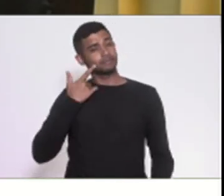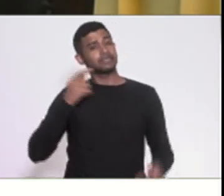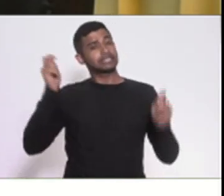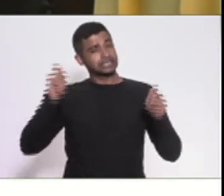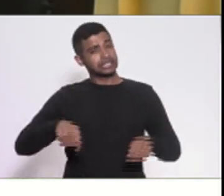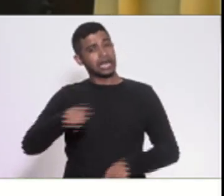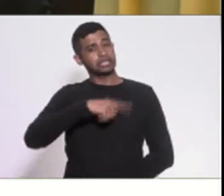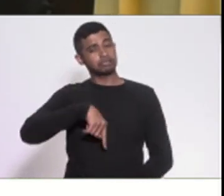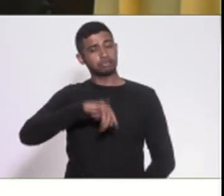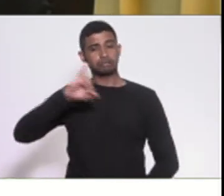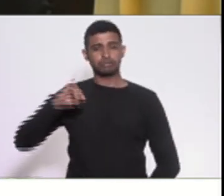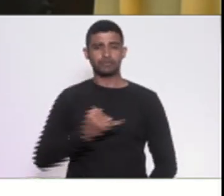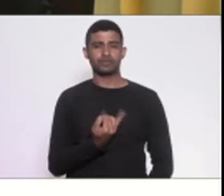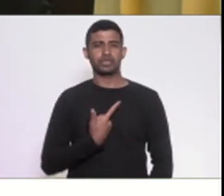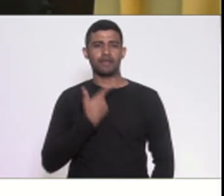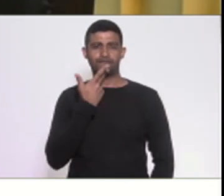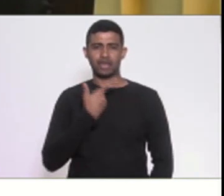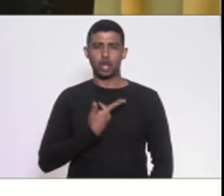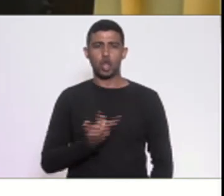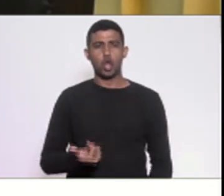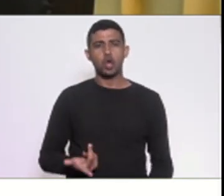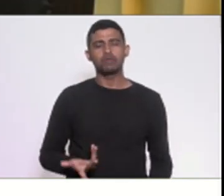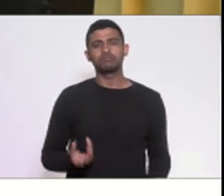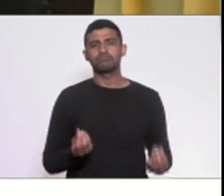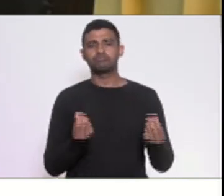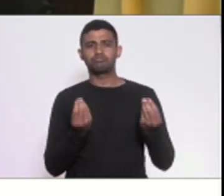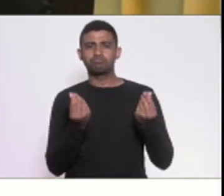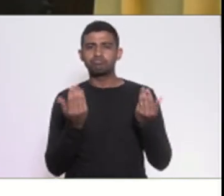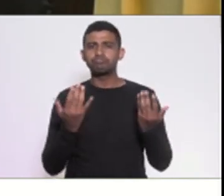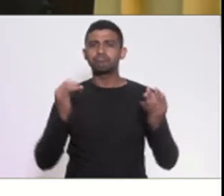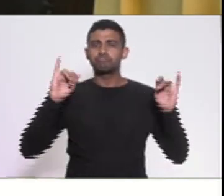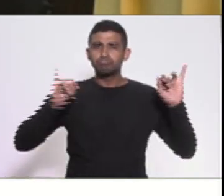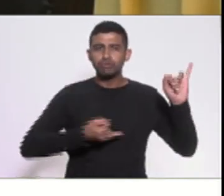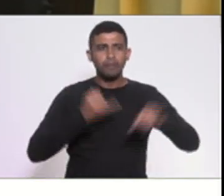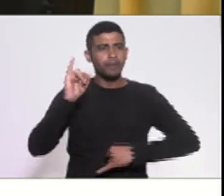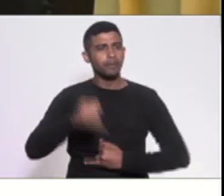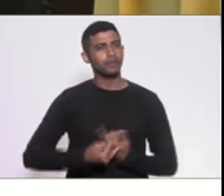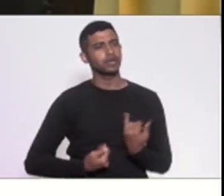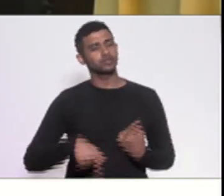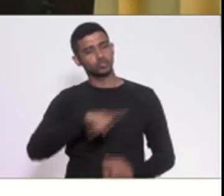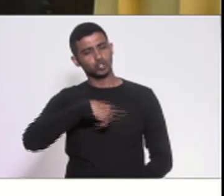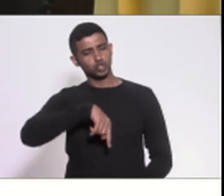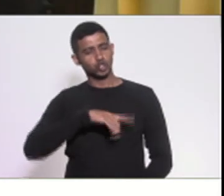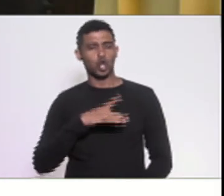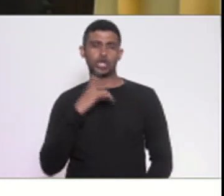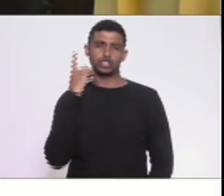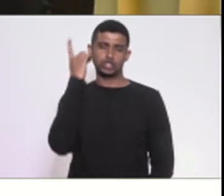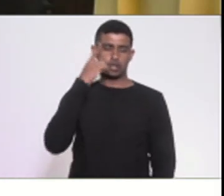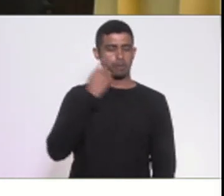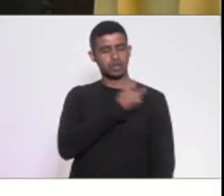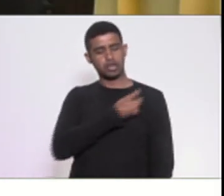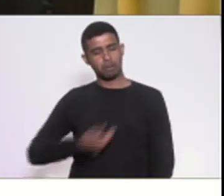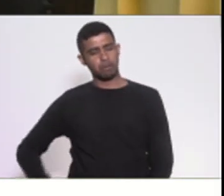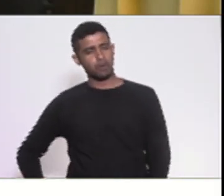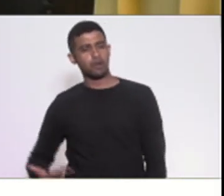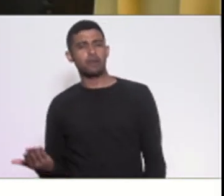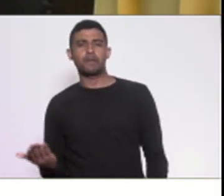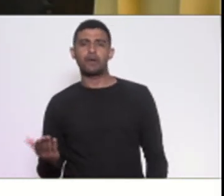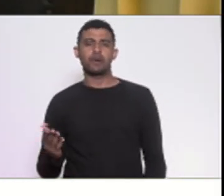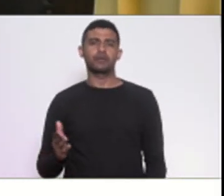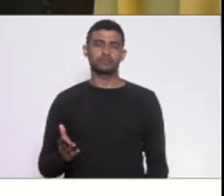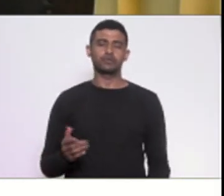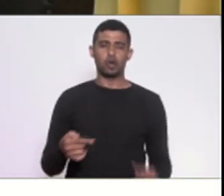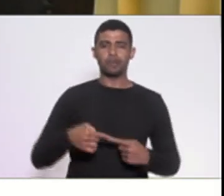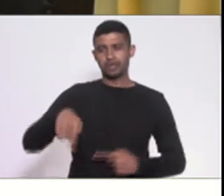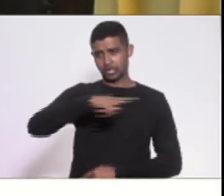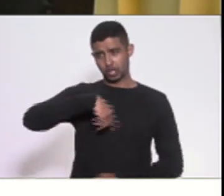oportuno. Rico porque nos põe, seja como agentes do poder público, seja como parlamentares, que somos